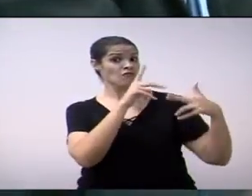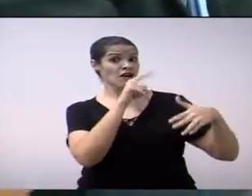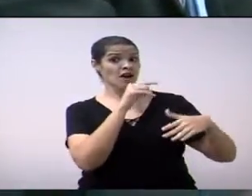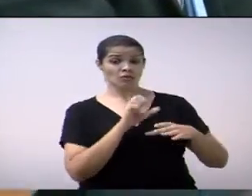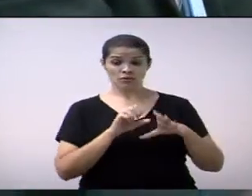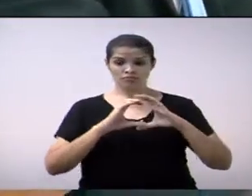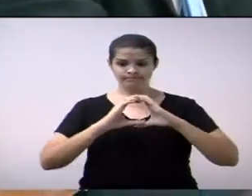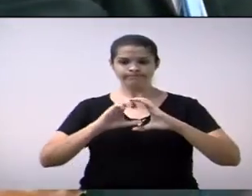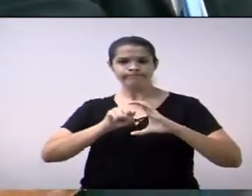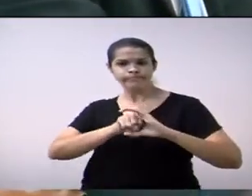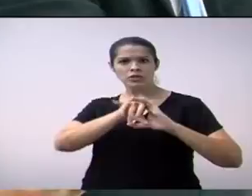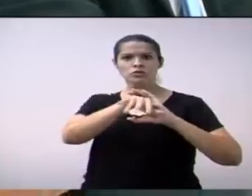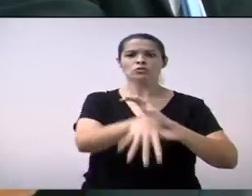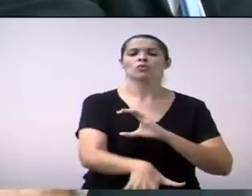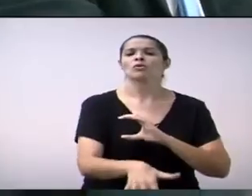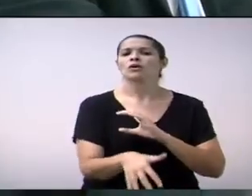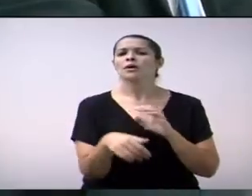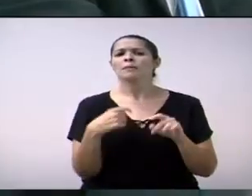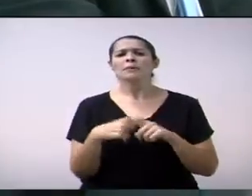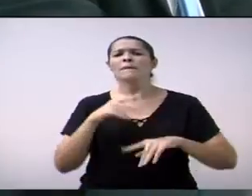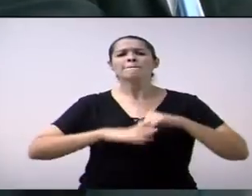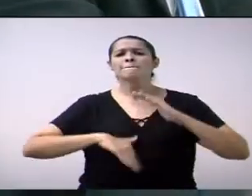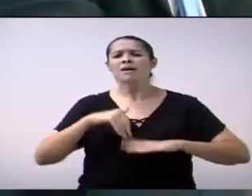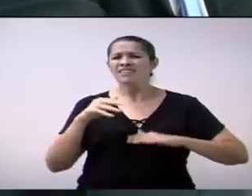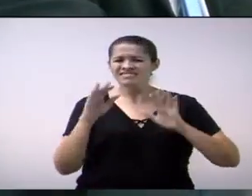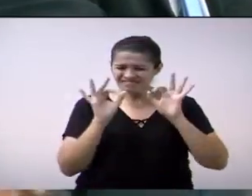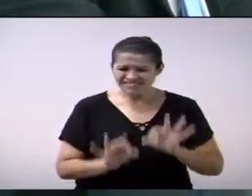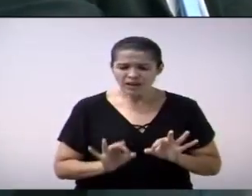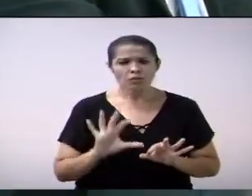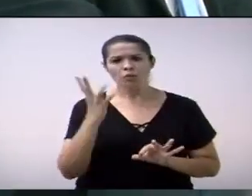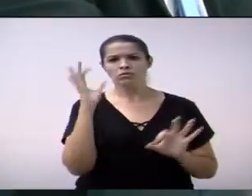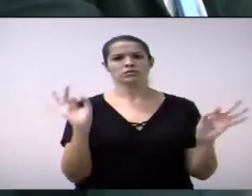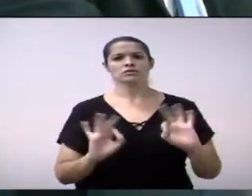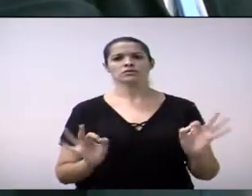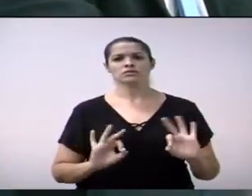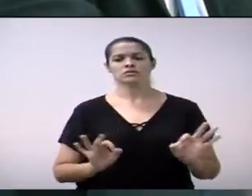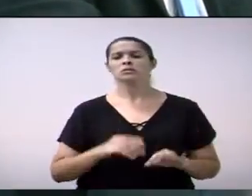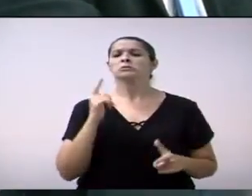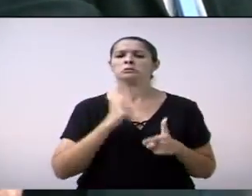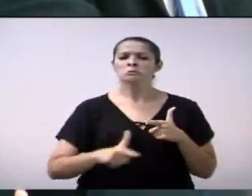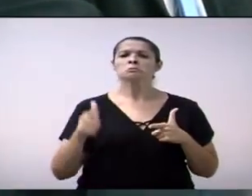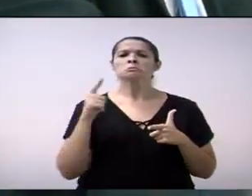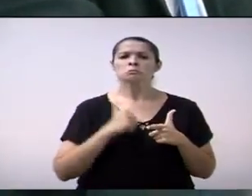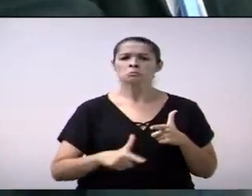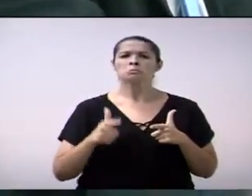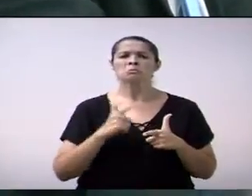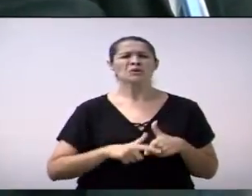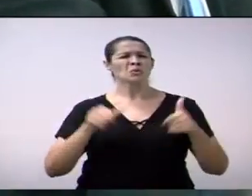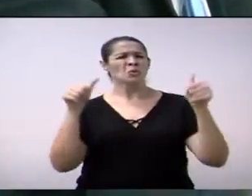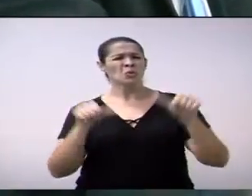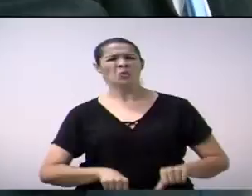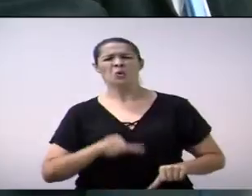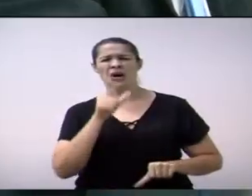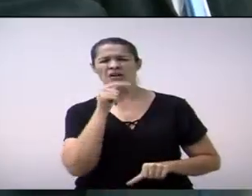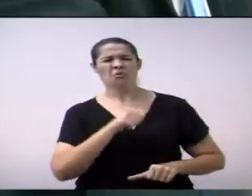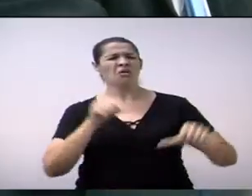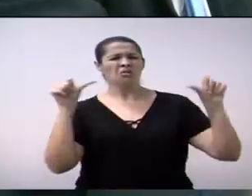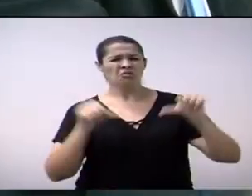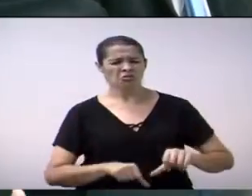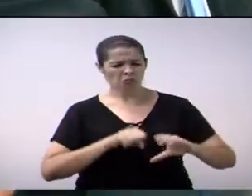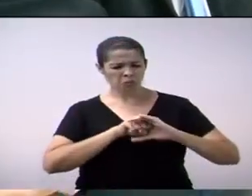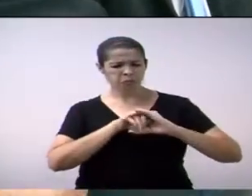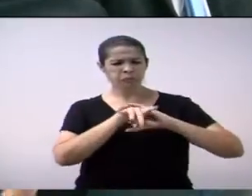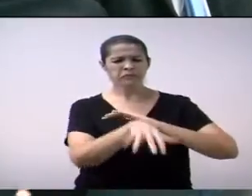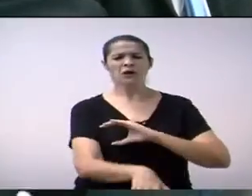de prático mesmo não aconteceu nada. A Sabesp continua prestando um péssimo serviço para a nossa cidade.